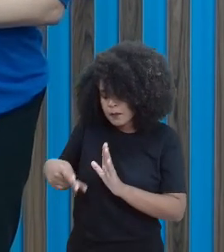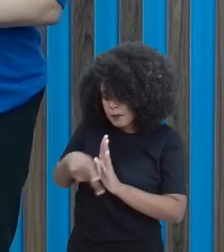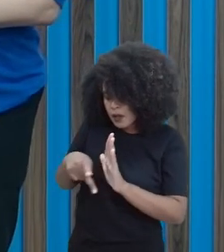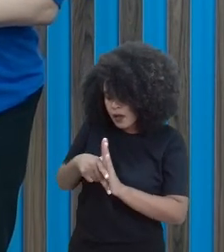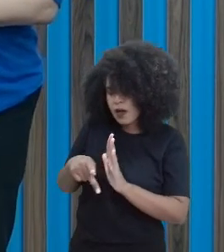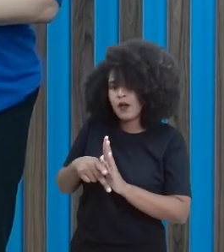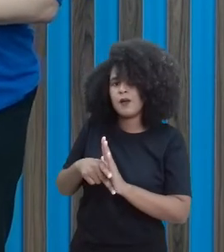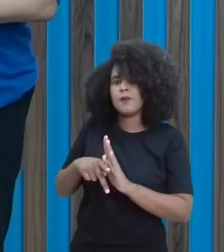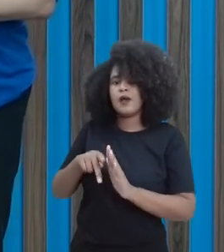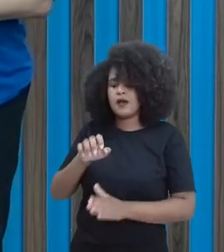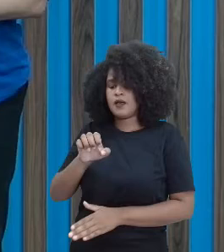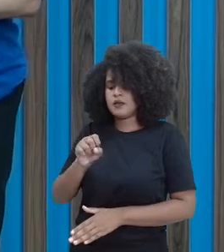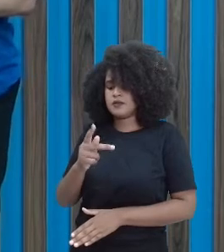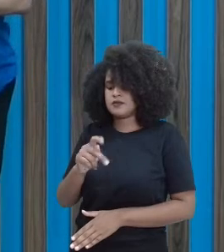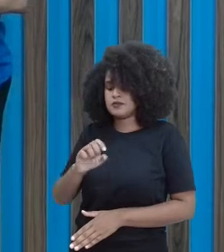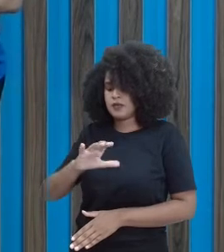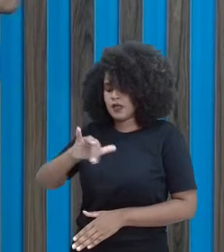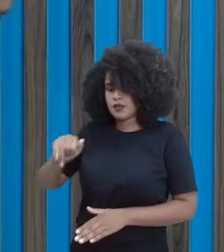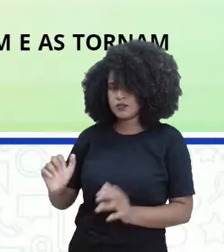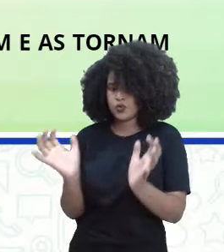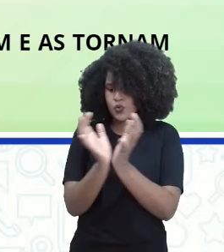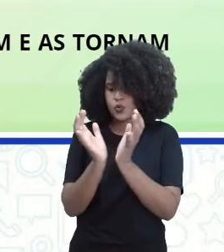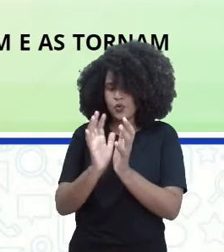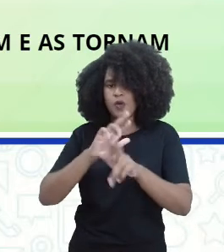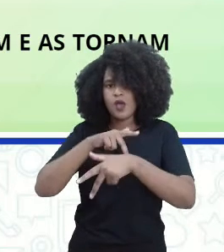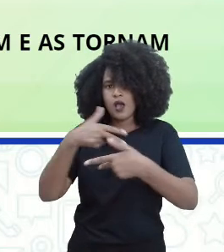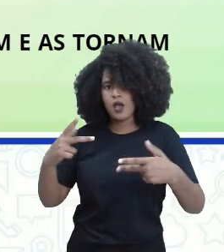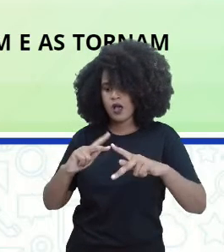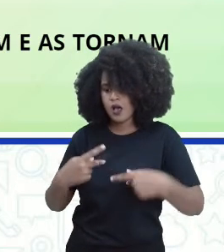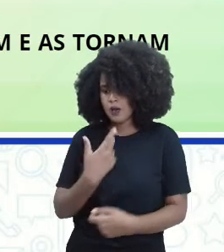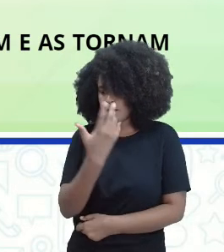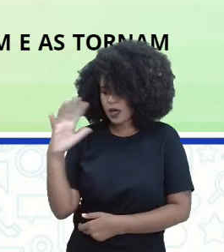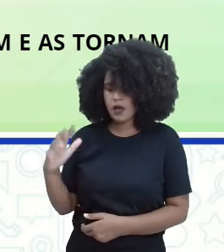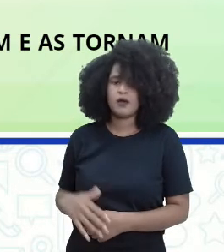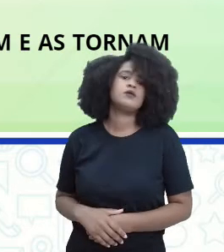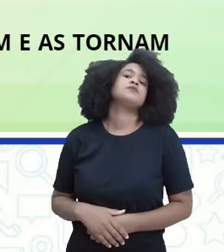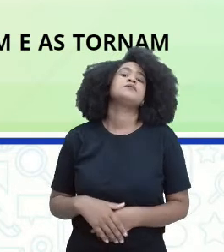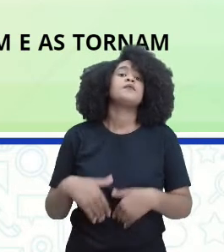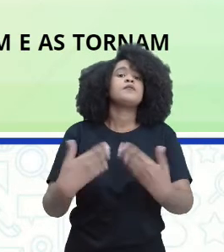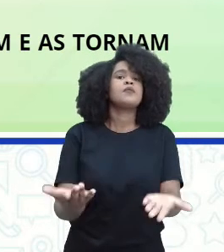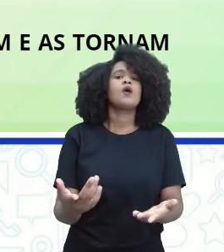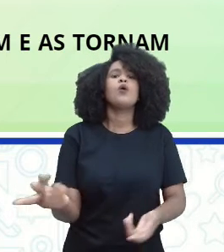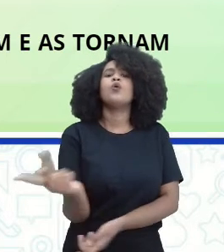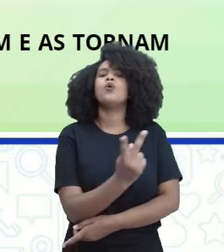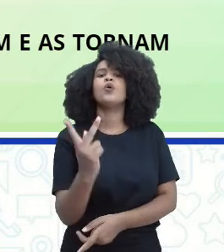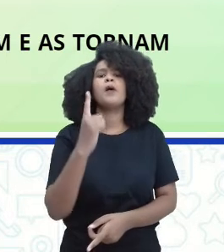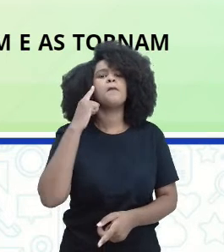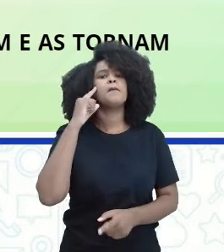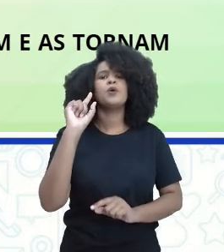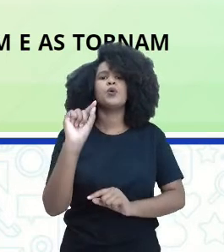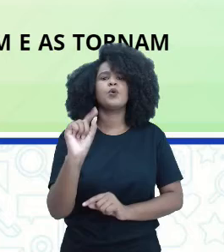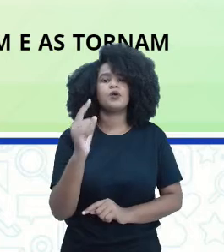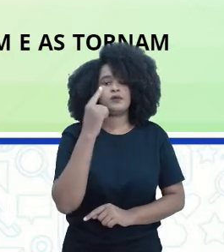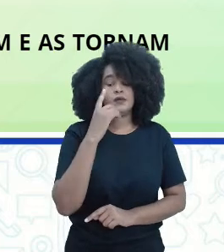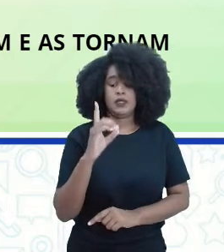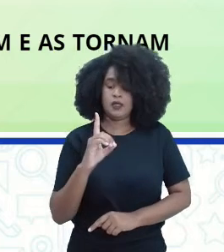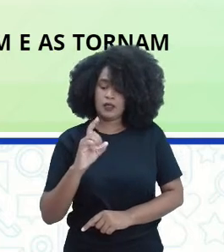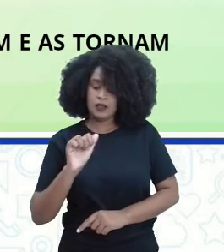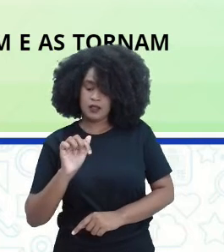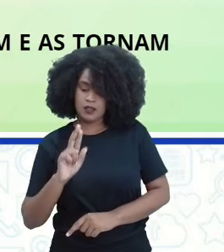em 1859, tá? Então, quais foram as conclusões desses dois? Porque Darwin ficou muito